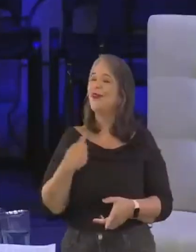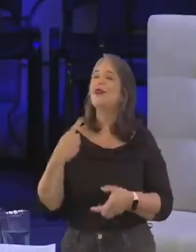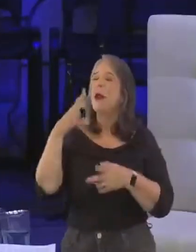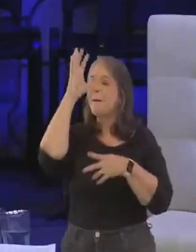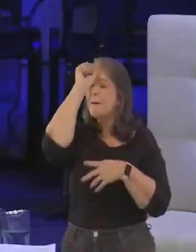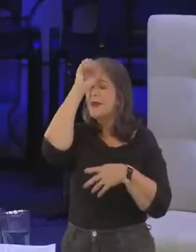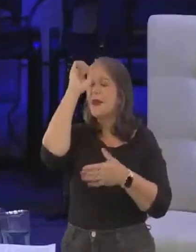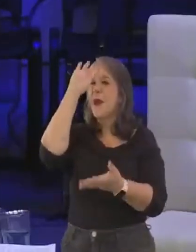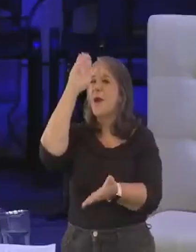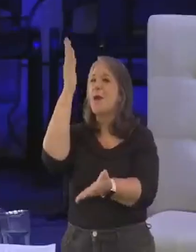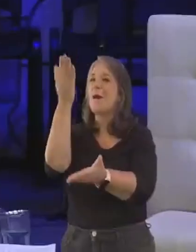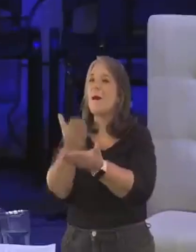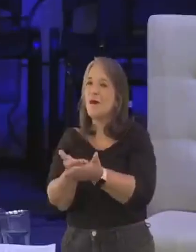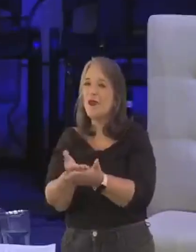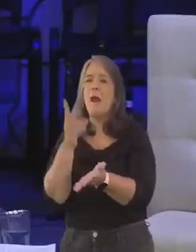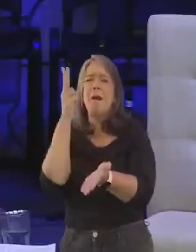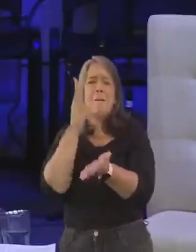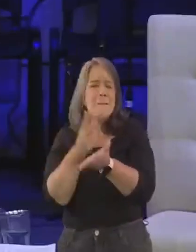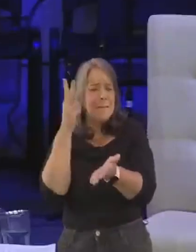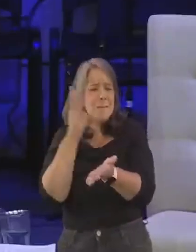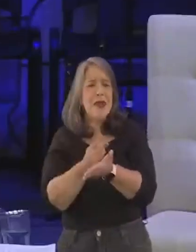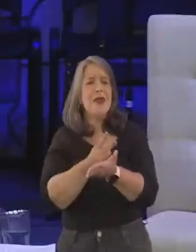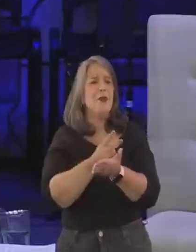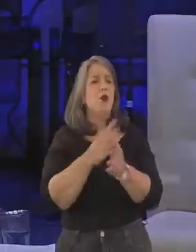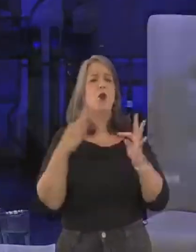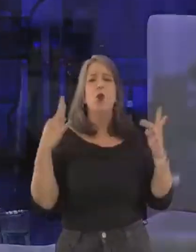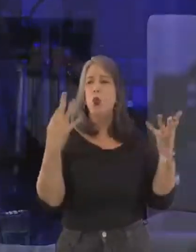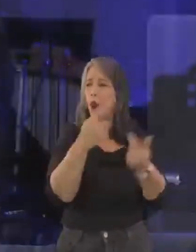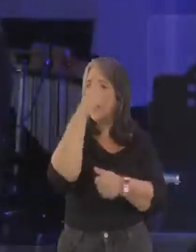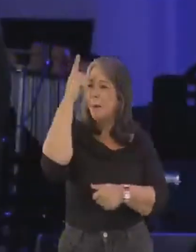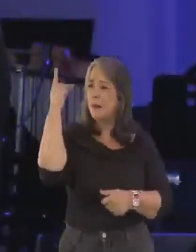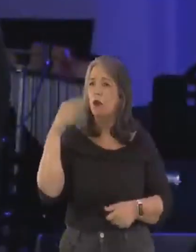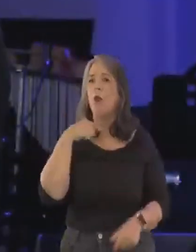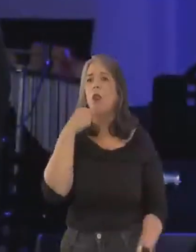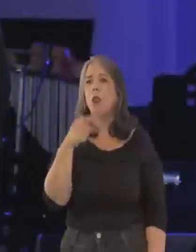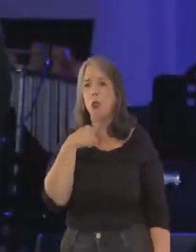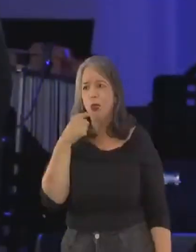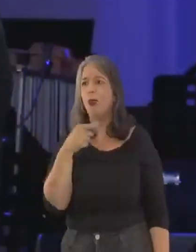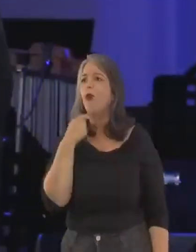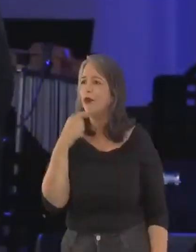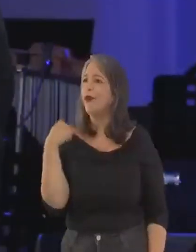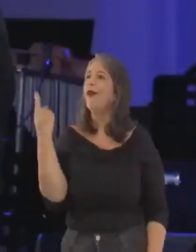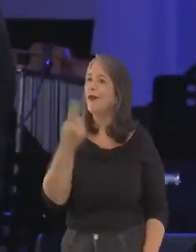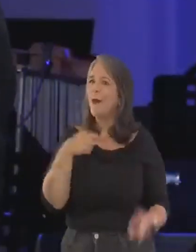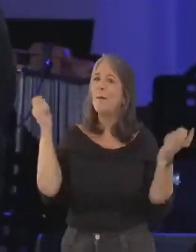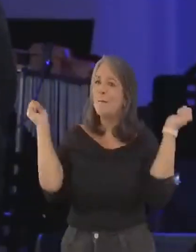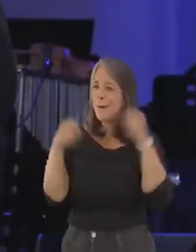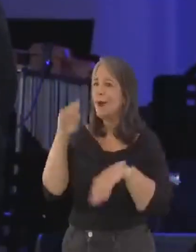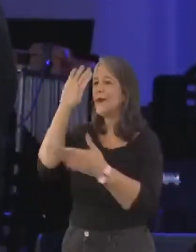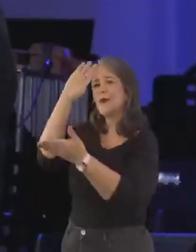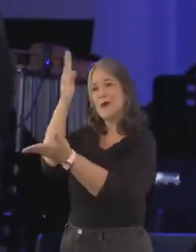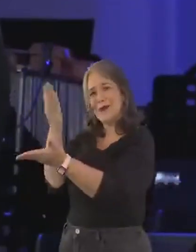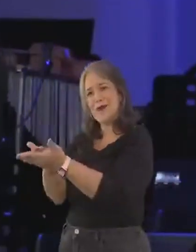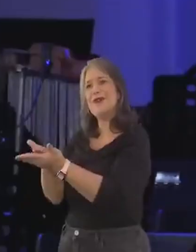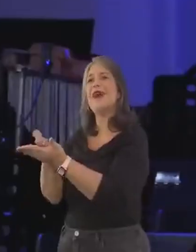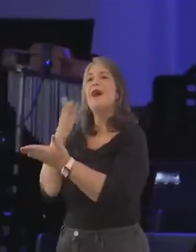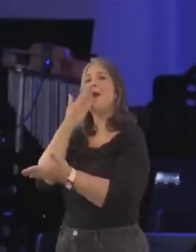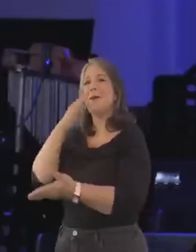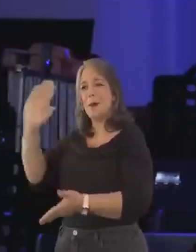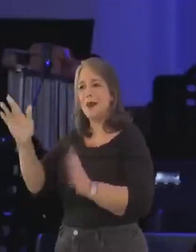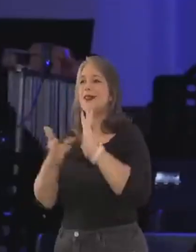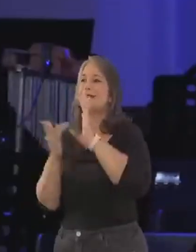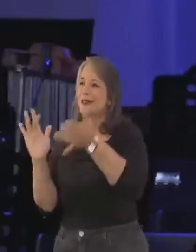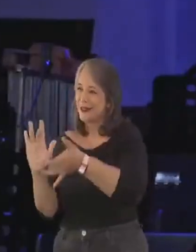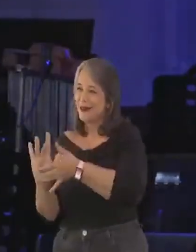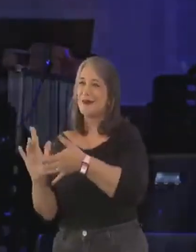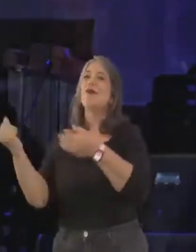A promessa do Senhor, ela permanece firme. Jesus voltará. Meu